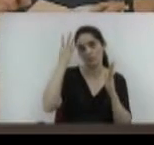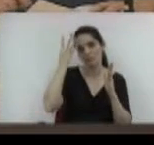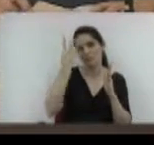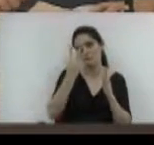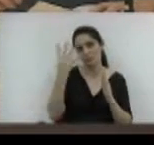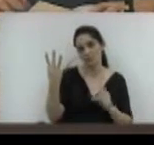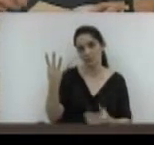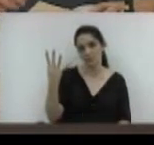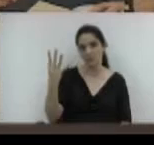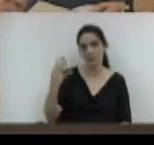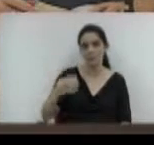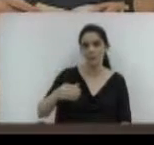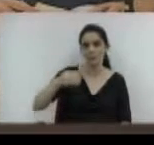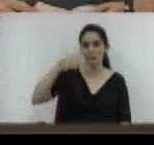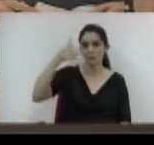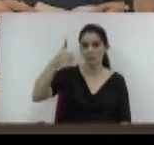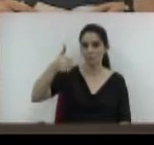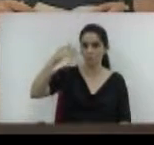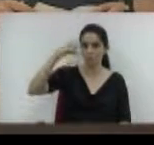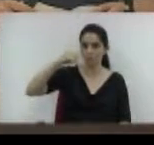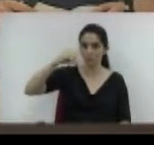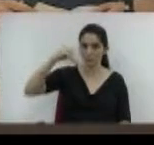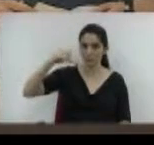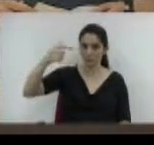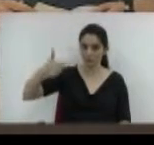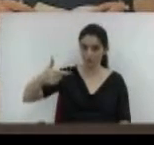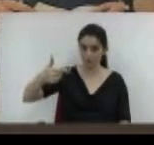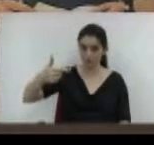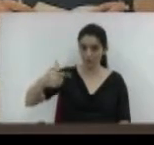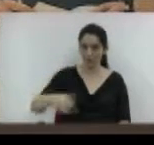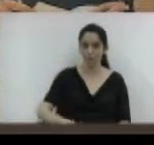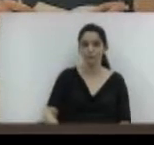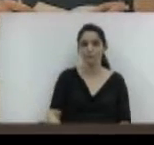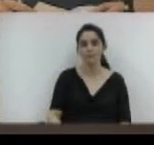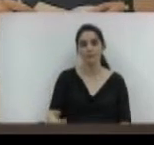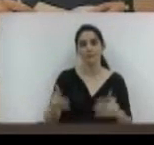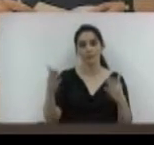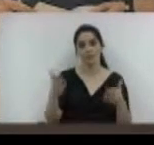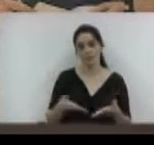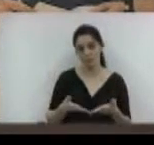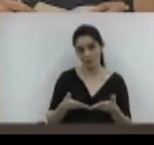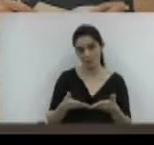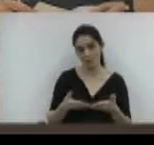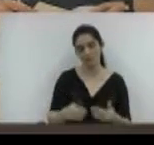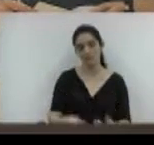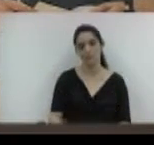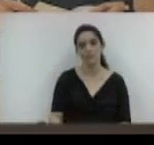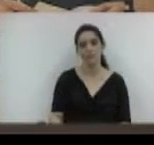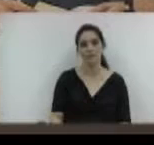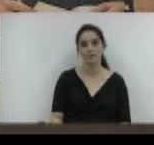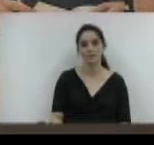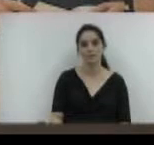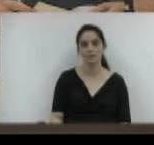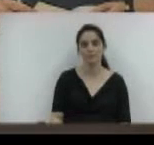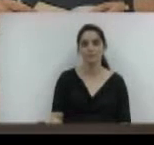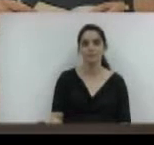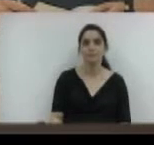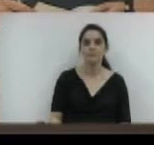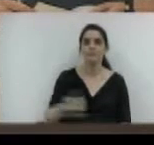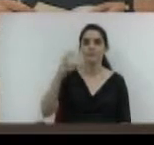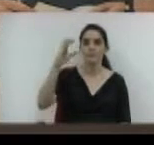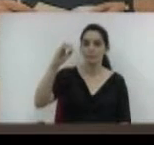de 1992. Instaurado através do ato da Corregedoria número